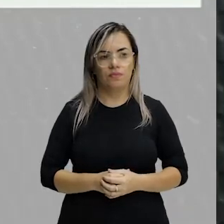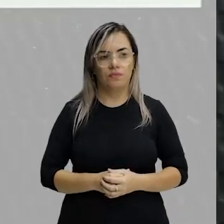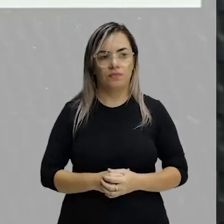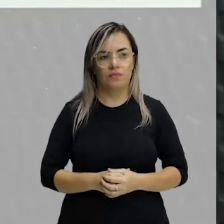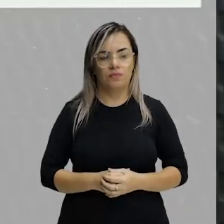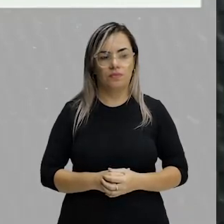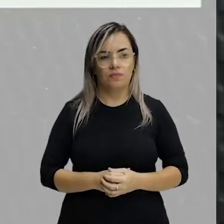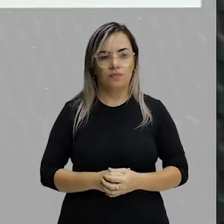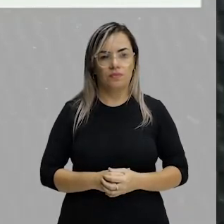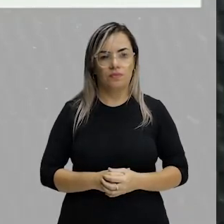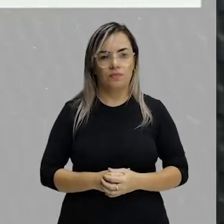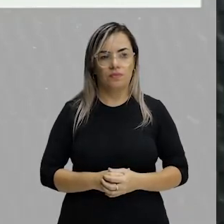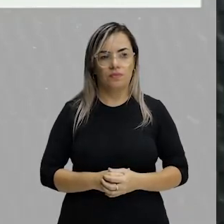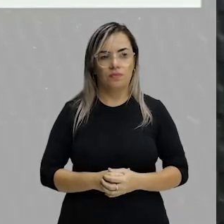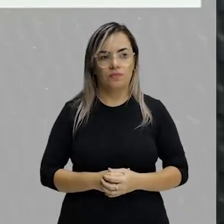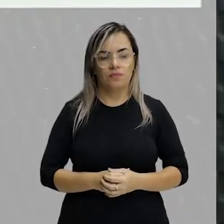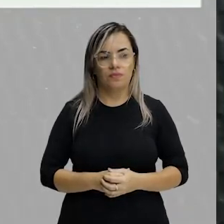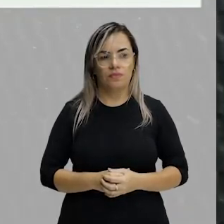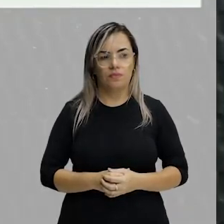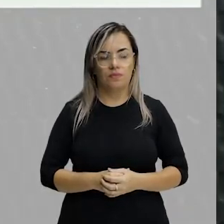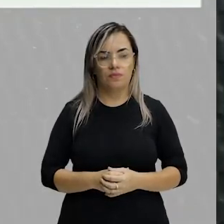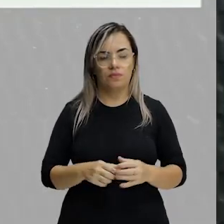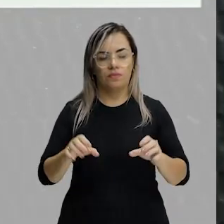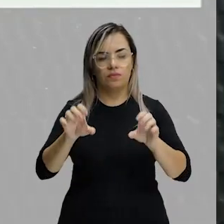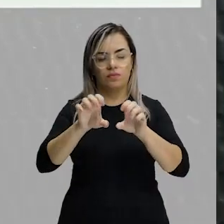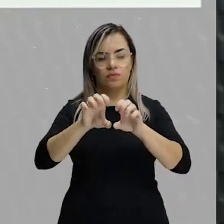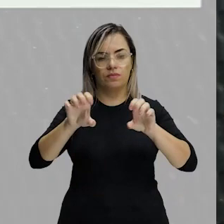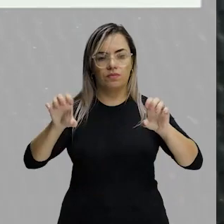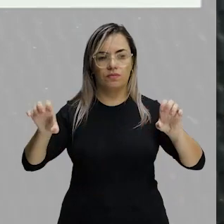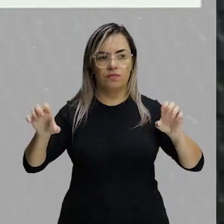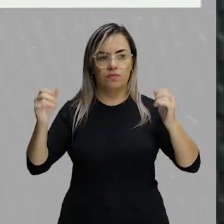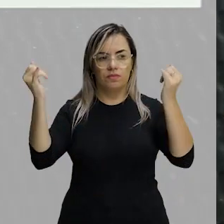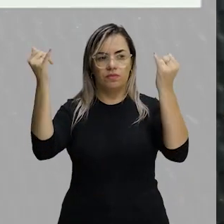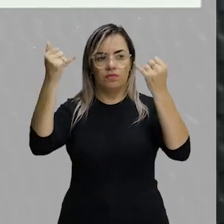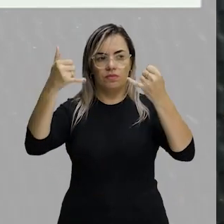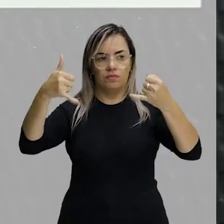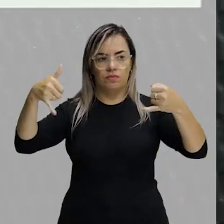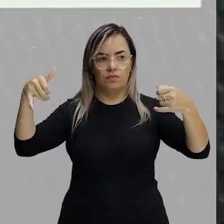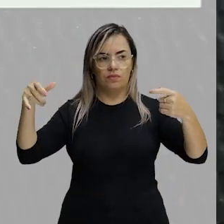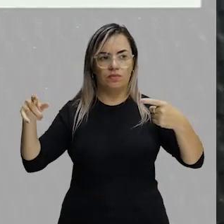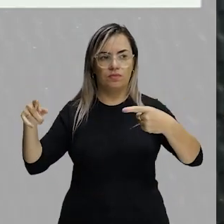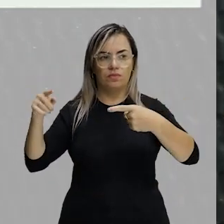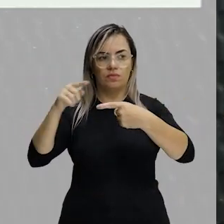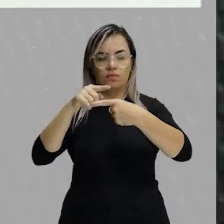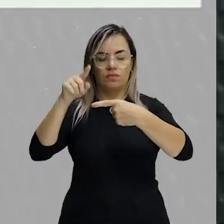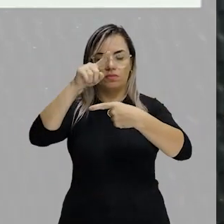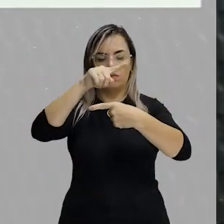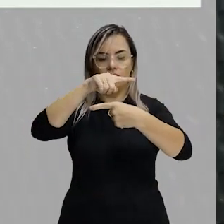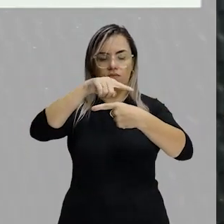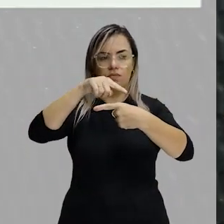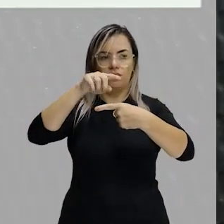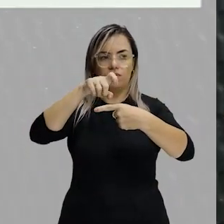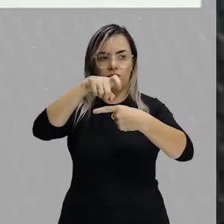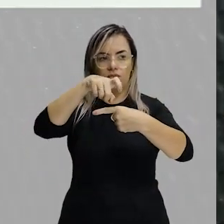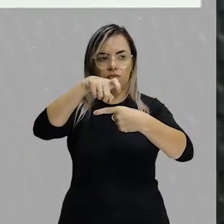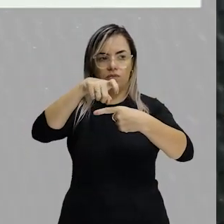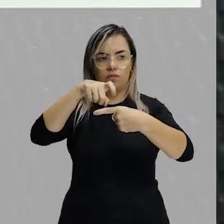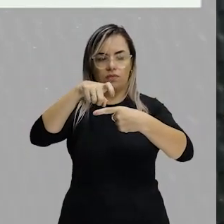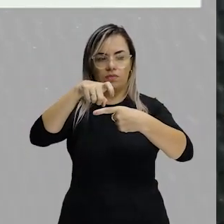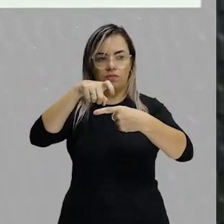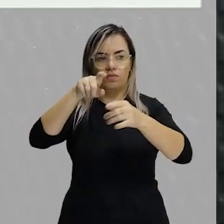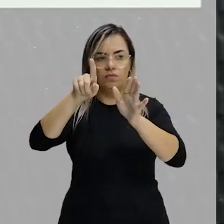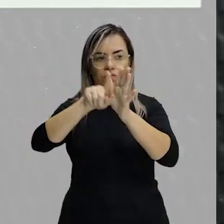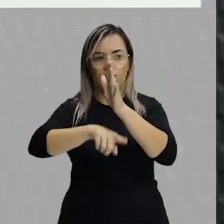fica a minha equação da hipérbole. Vai ficar x, ó, aqui é 4, fica